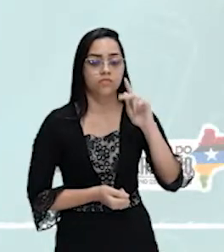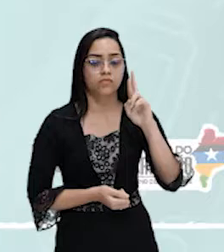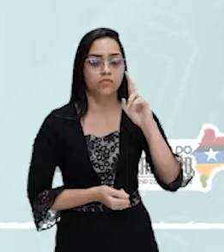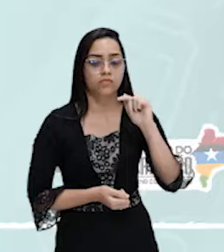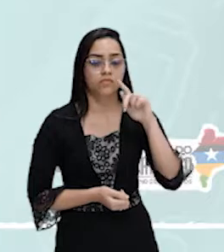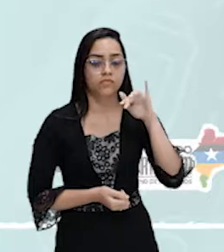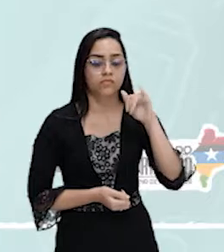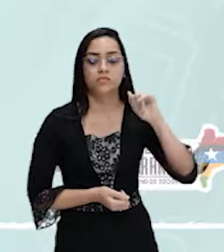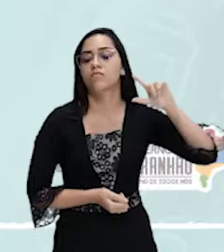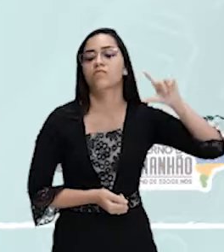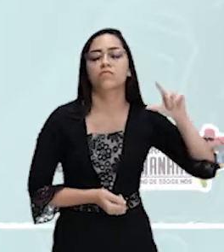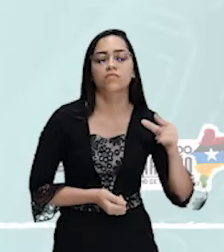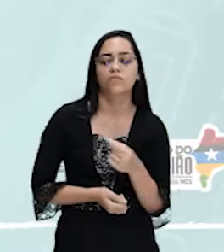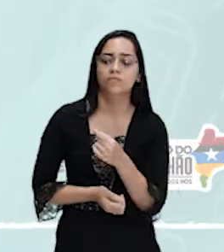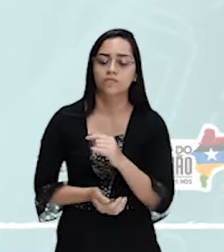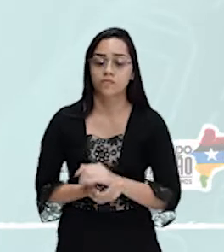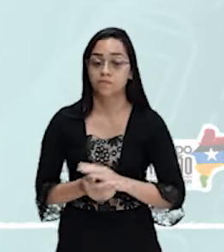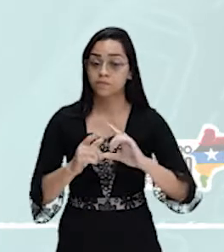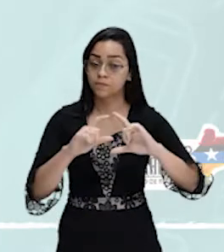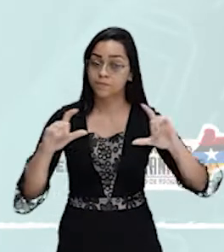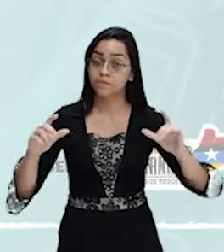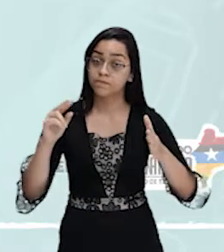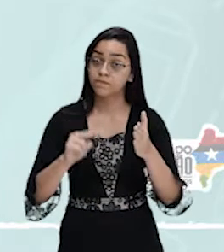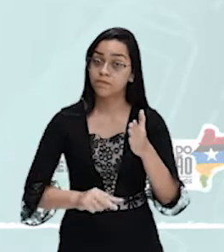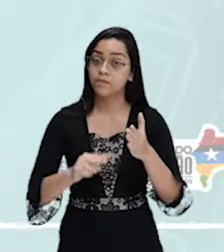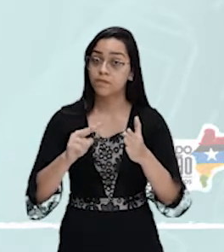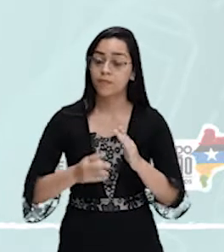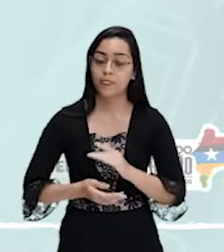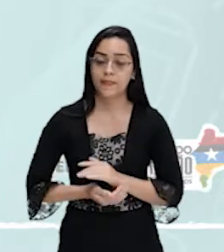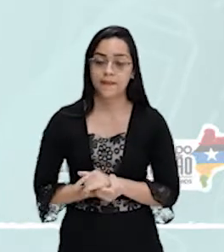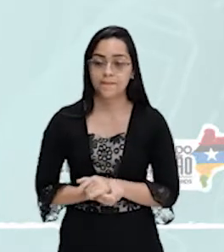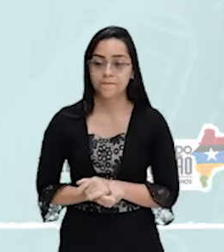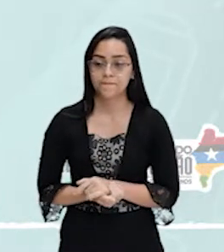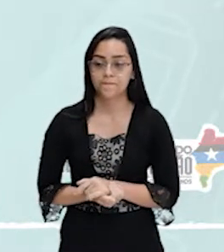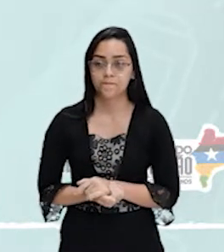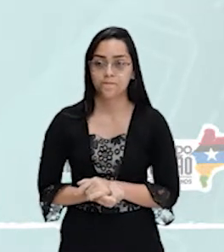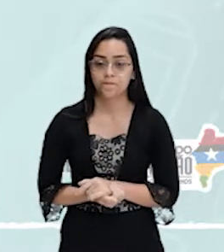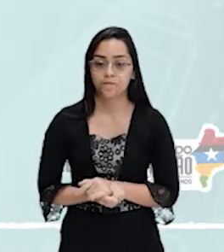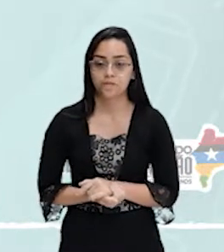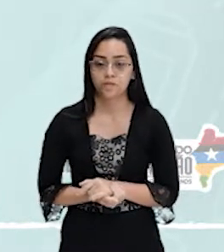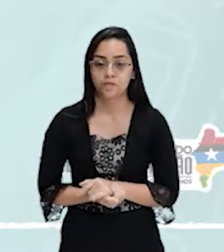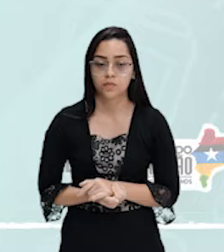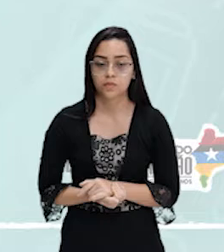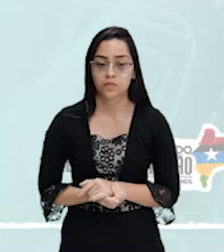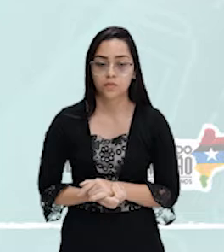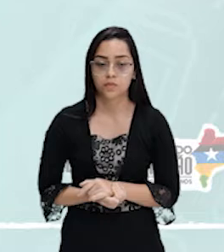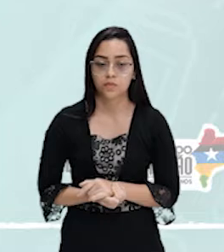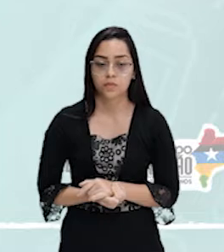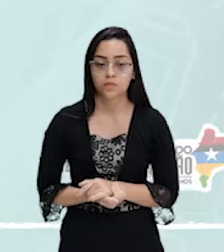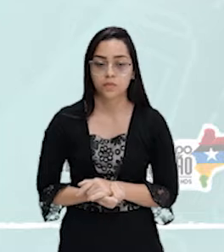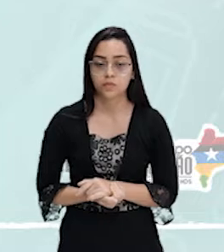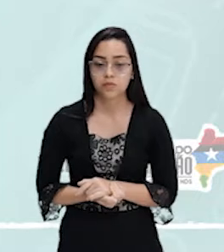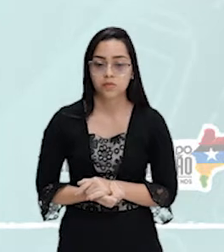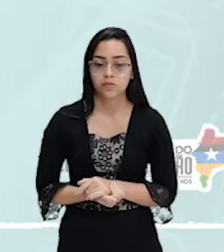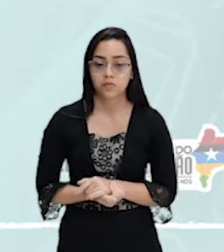Lua. Certo? A bacia do Polo Sul, né, lá na Lua, lá embaixo,